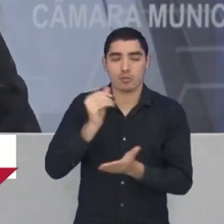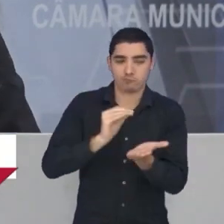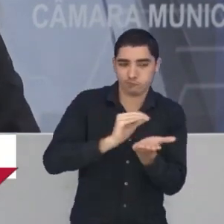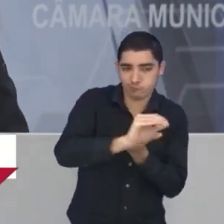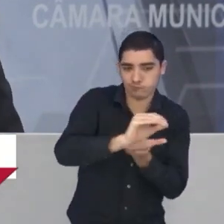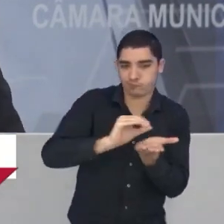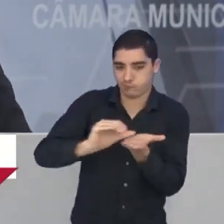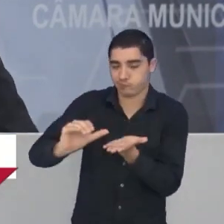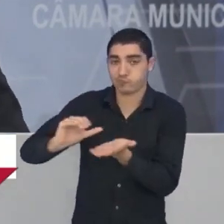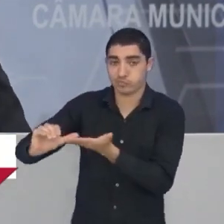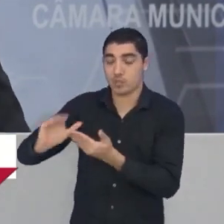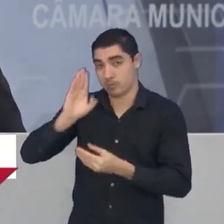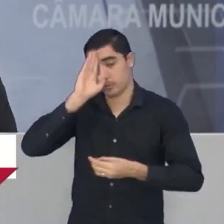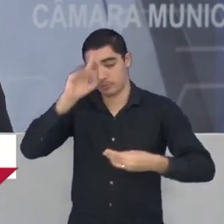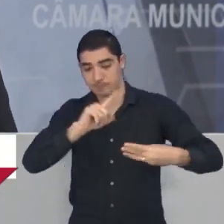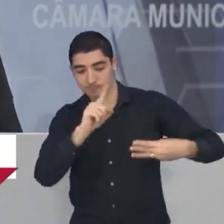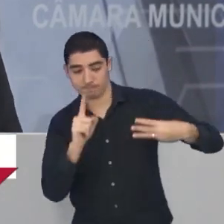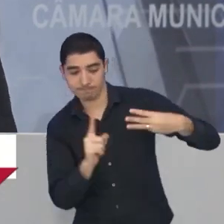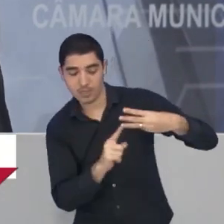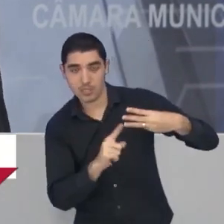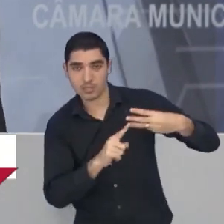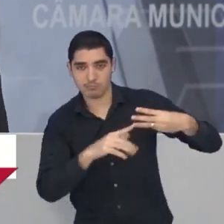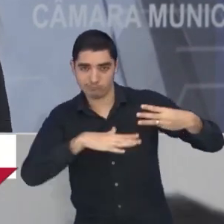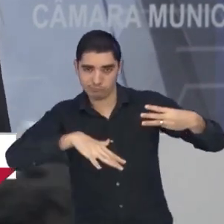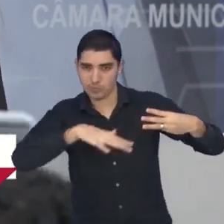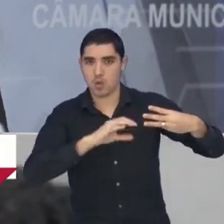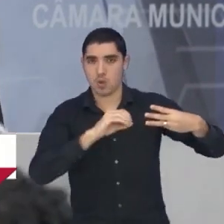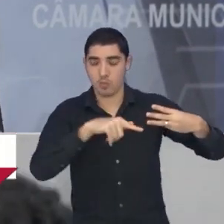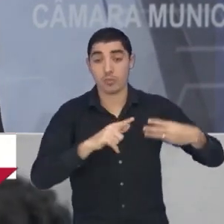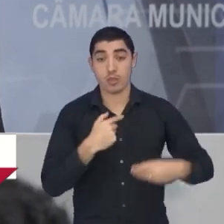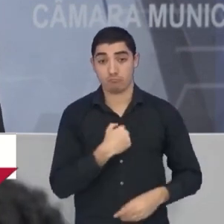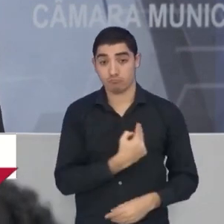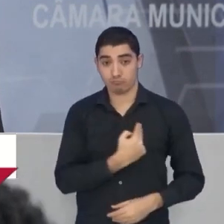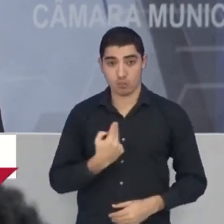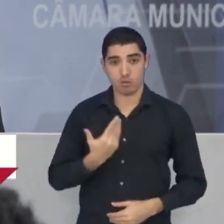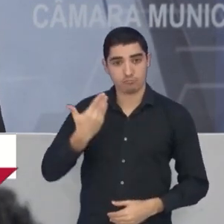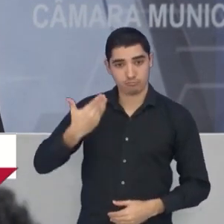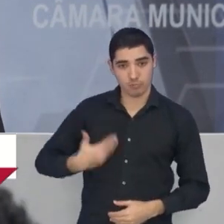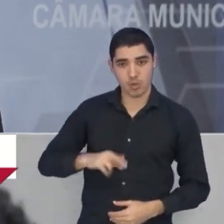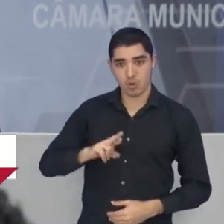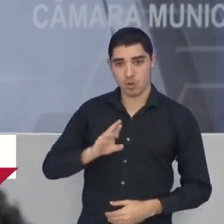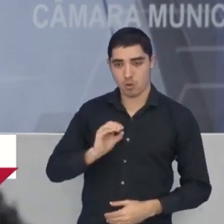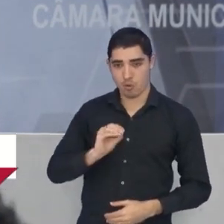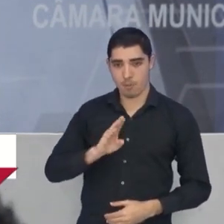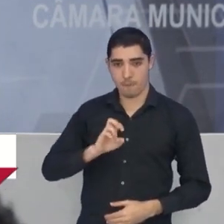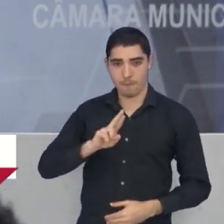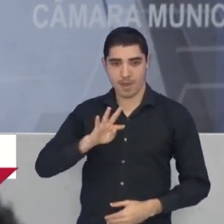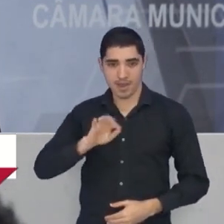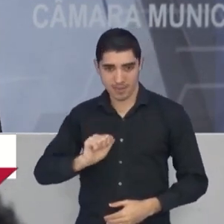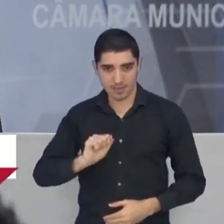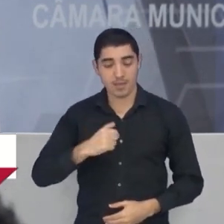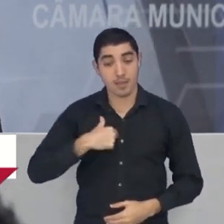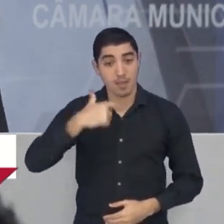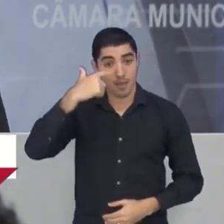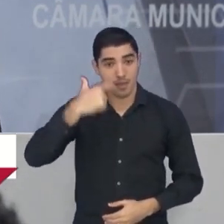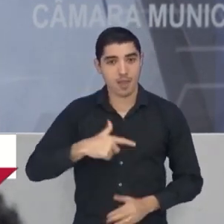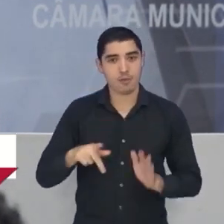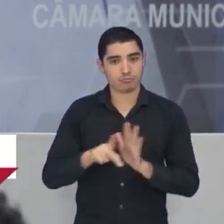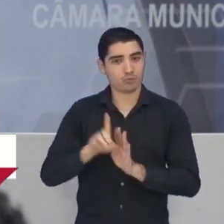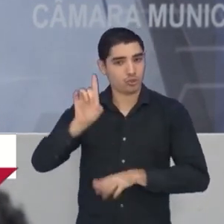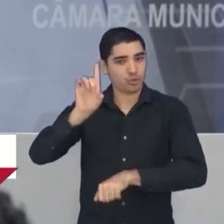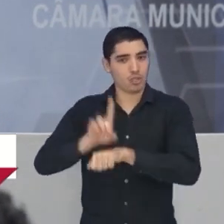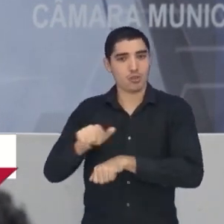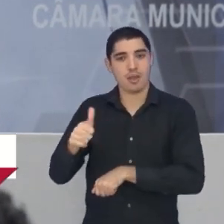setor para quem não me conhece eu sou a Roberta gardelli diretora da 10ª diretoria do Tribunal de Contas que é responsável pela